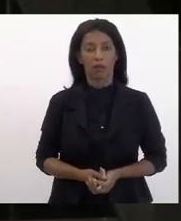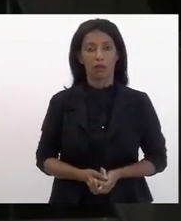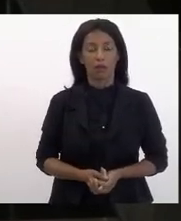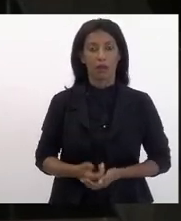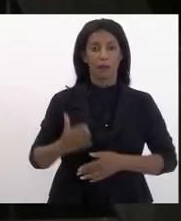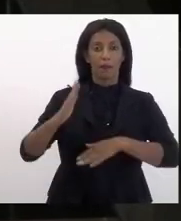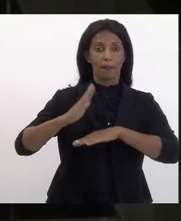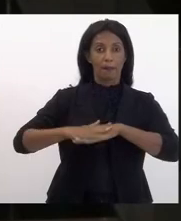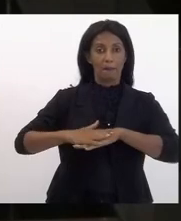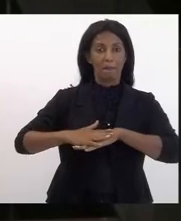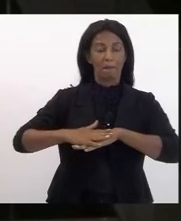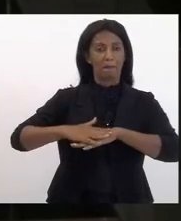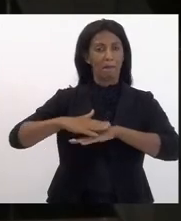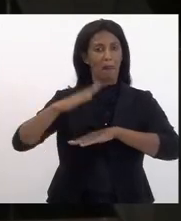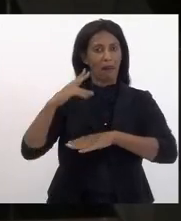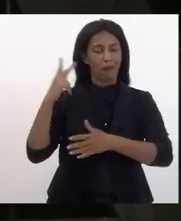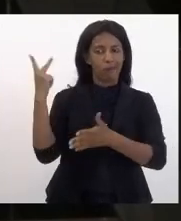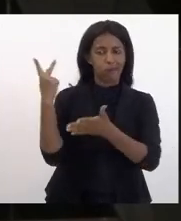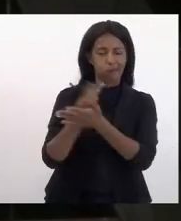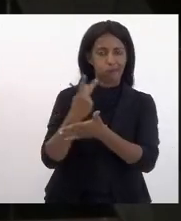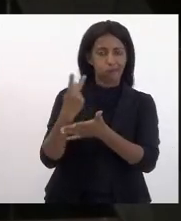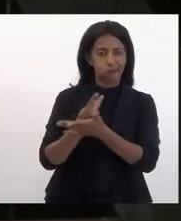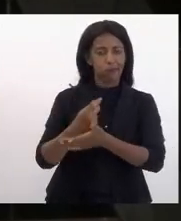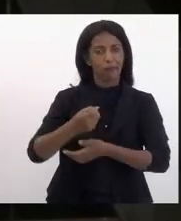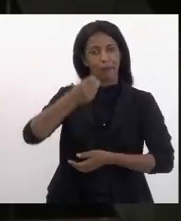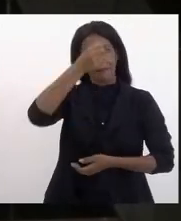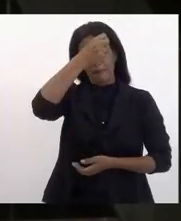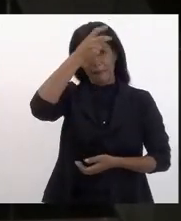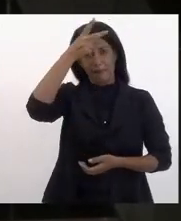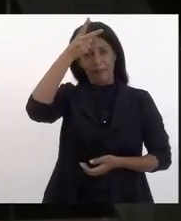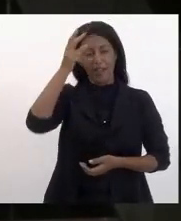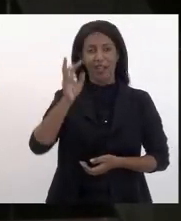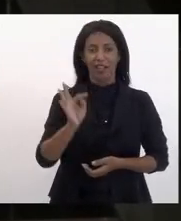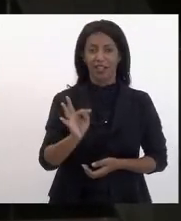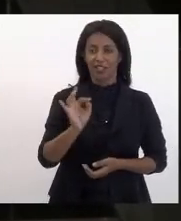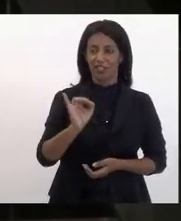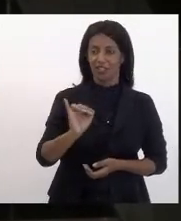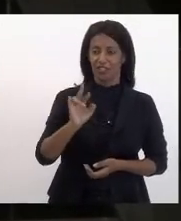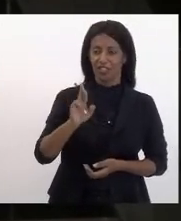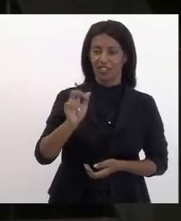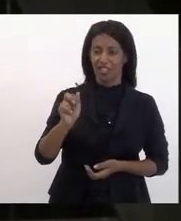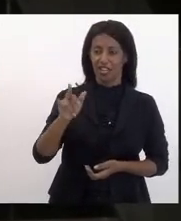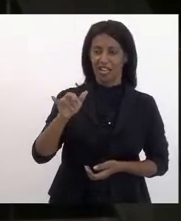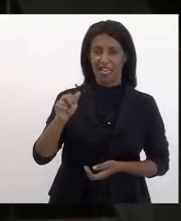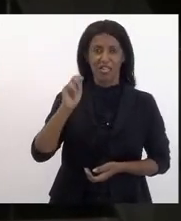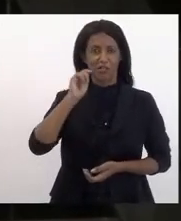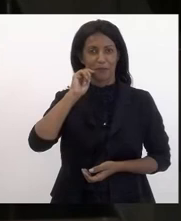por mais uma iniquidade do prefeito Eduardo Tiranete Paes.